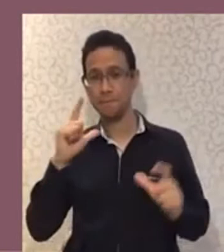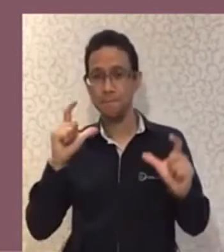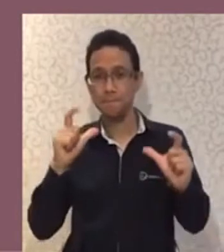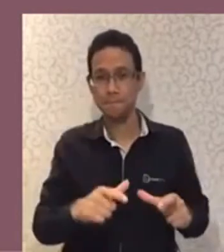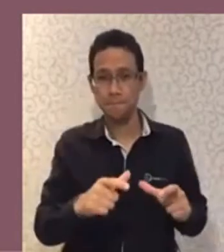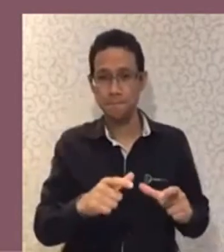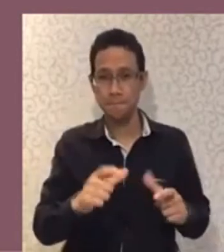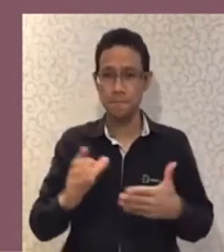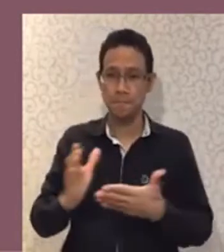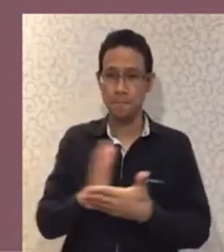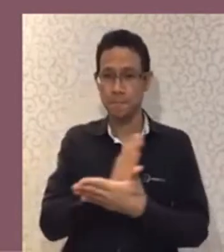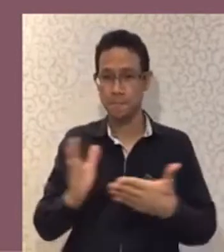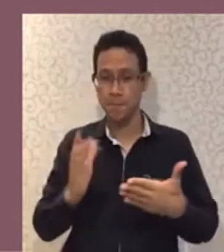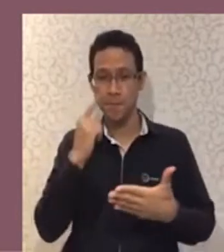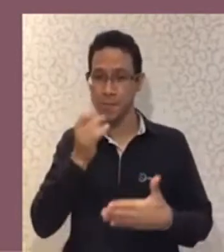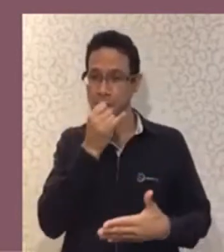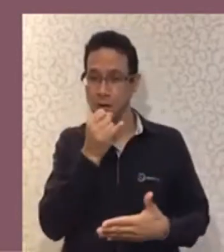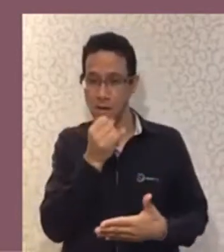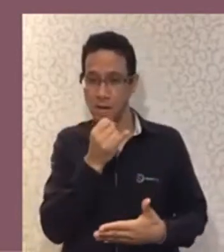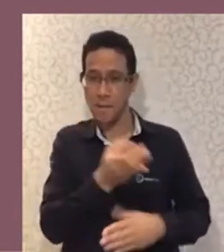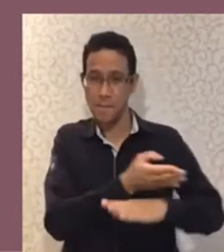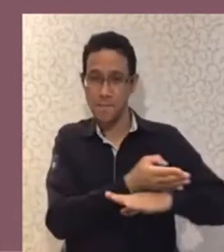branquitude e antirracismo?